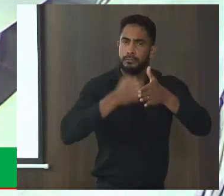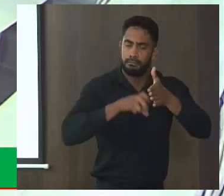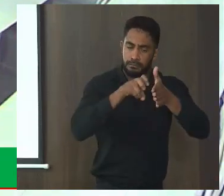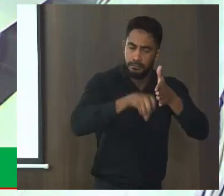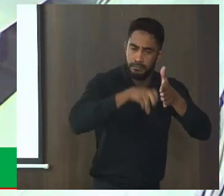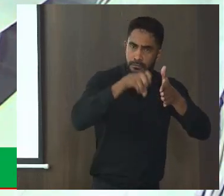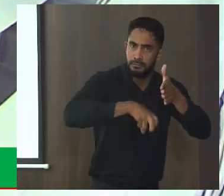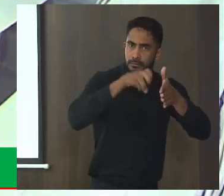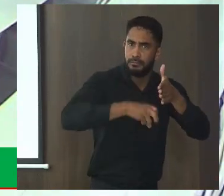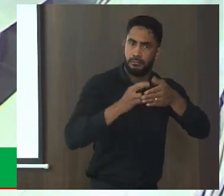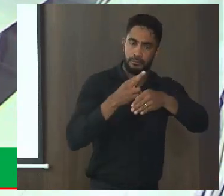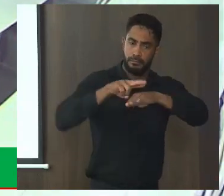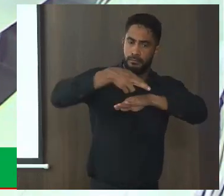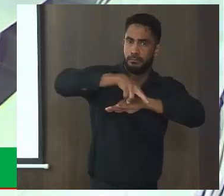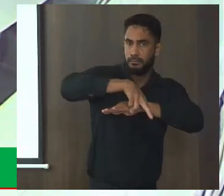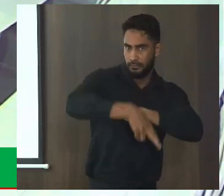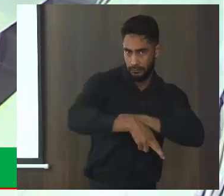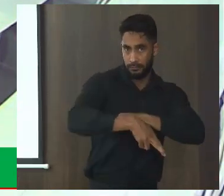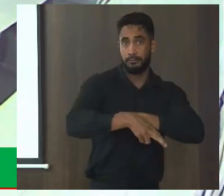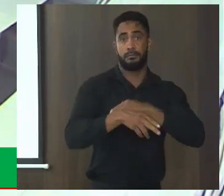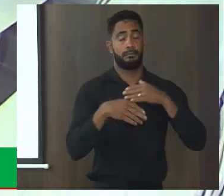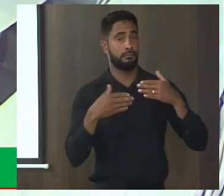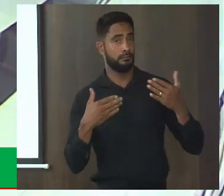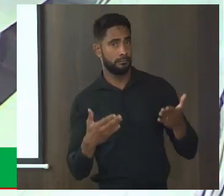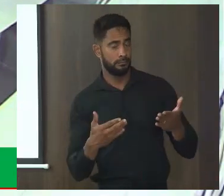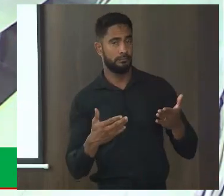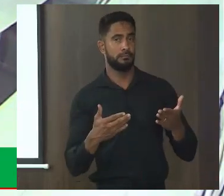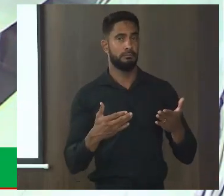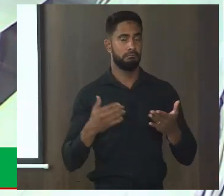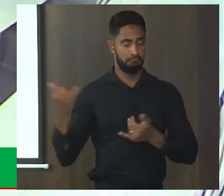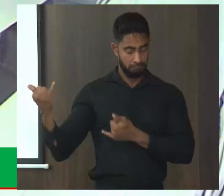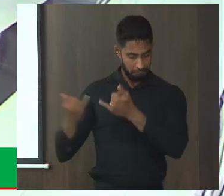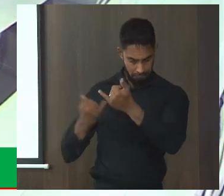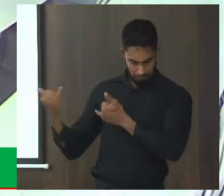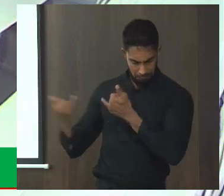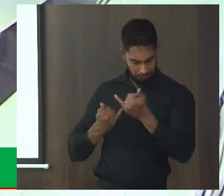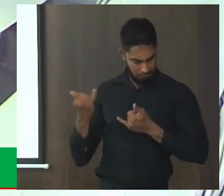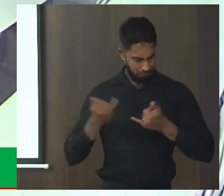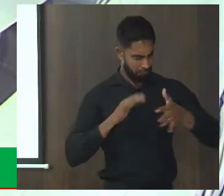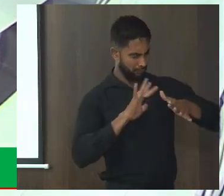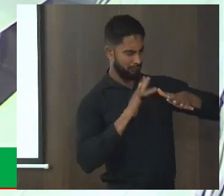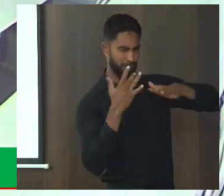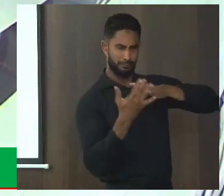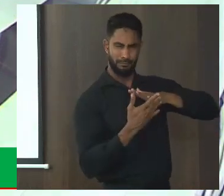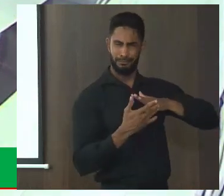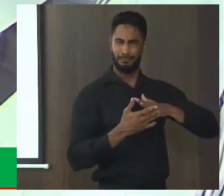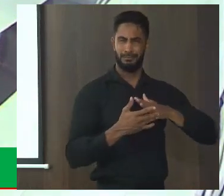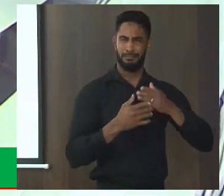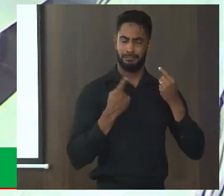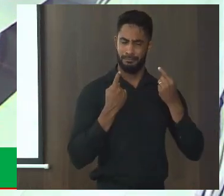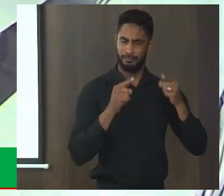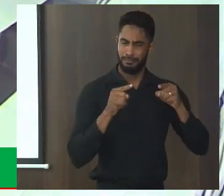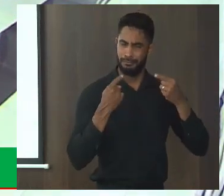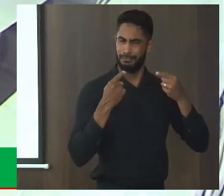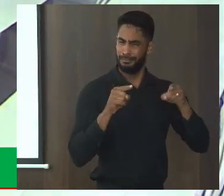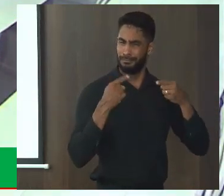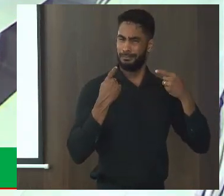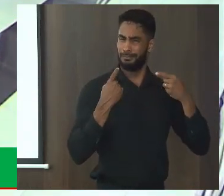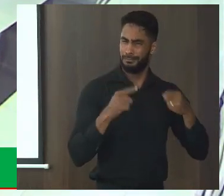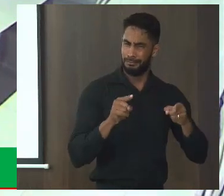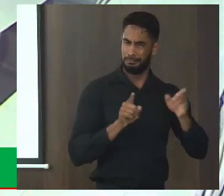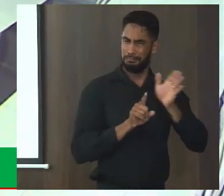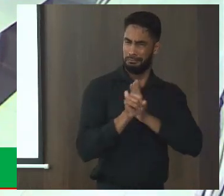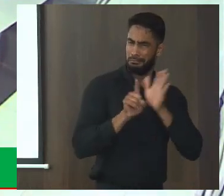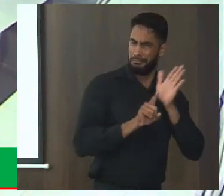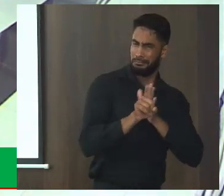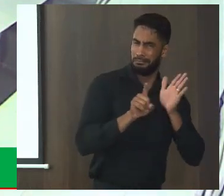dos Machados. E eu tenho recebido nas minhas redes sociais constantes questionamentos com